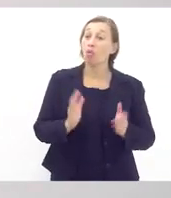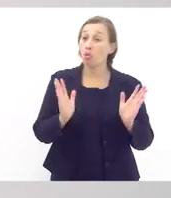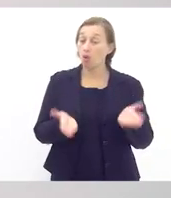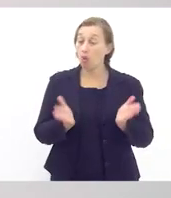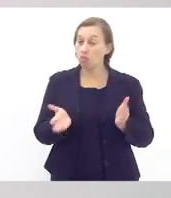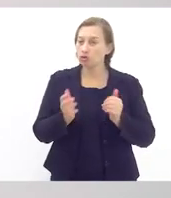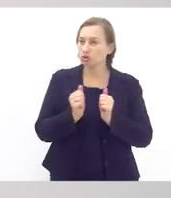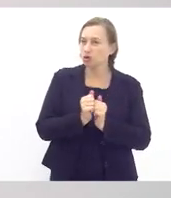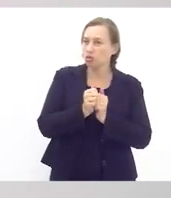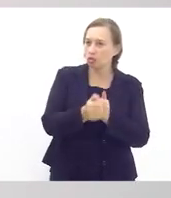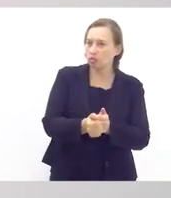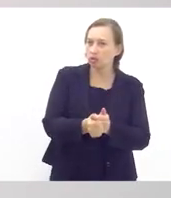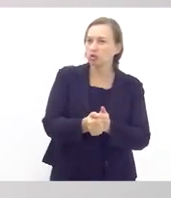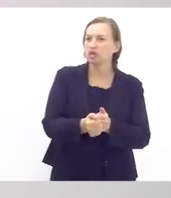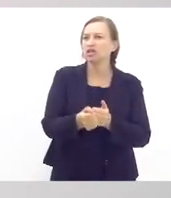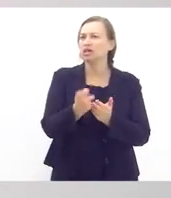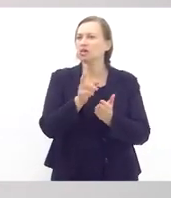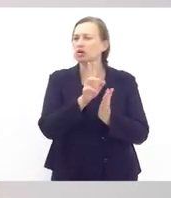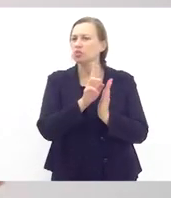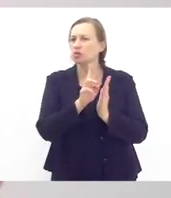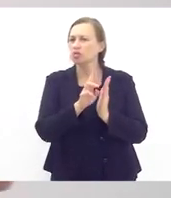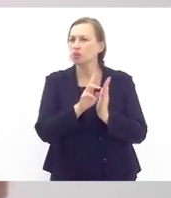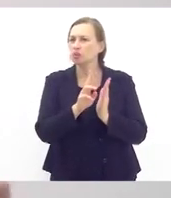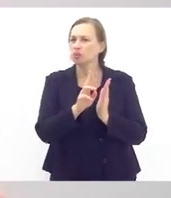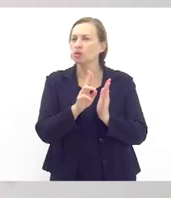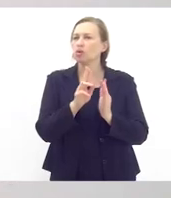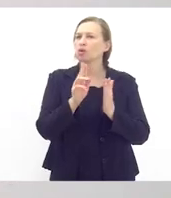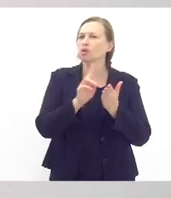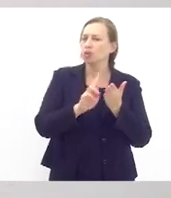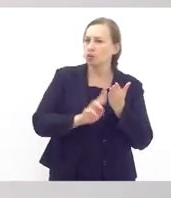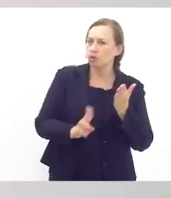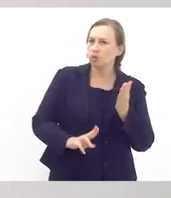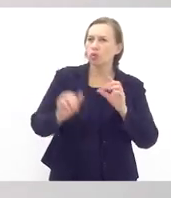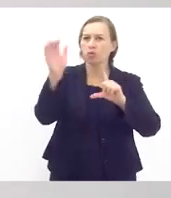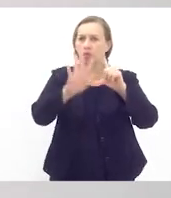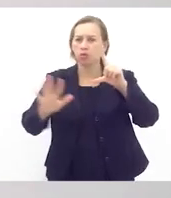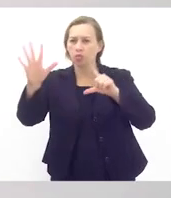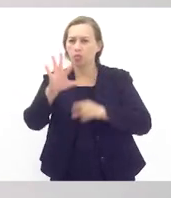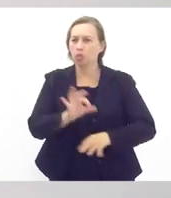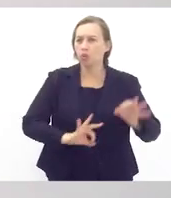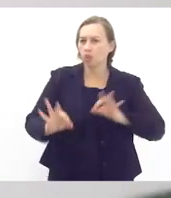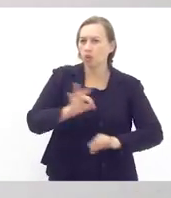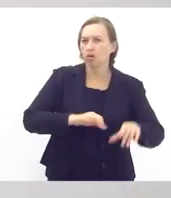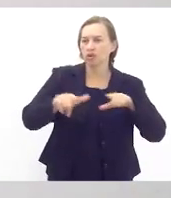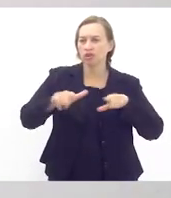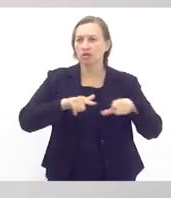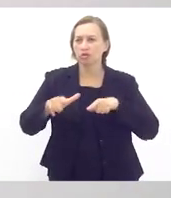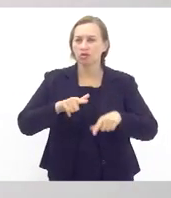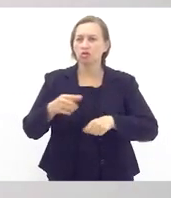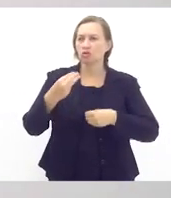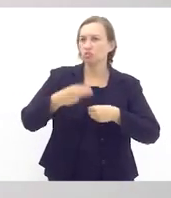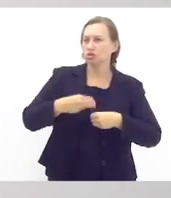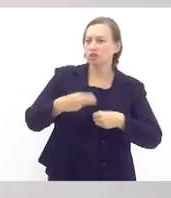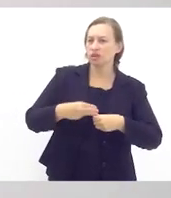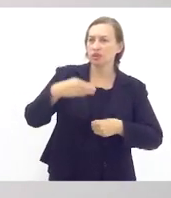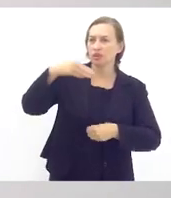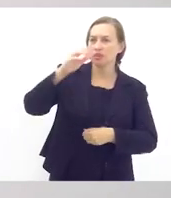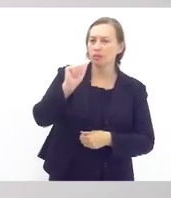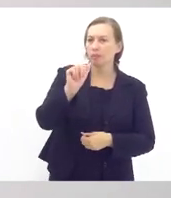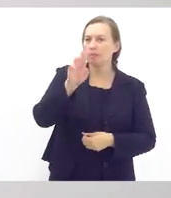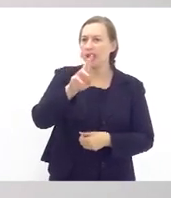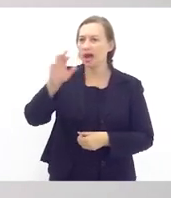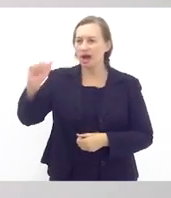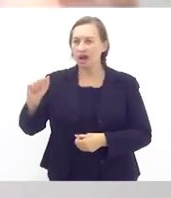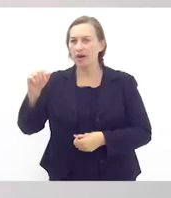acompanhamos a inscrição na plataforma do plano de trabalho do município de Barra Mansa é o